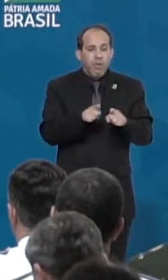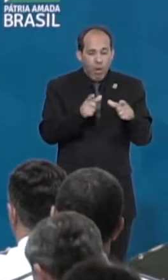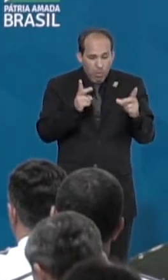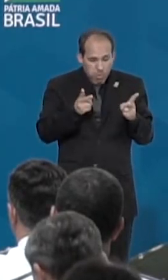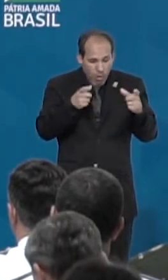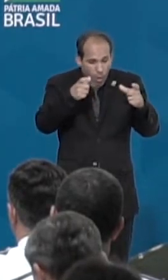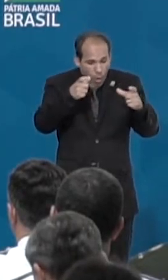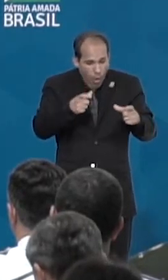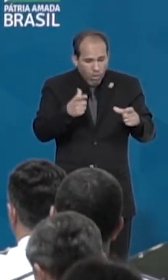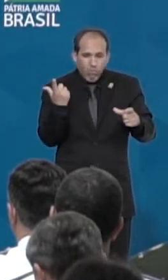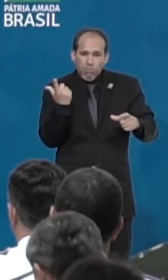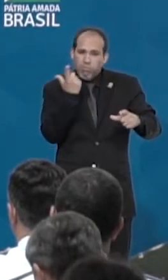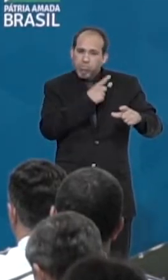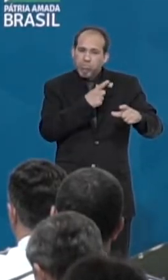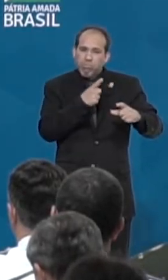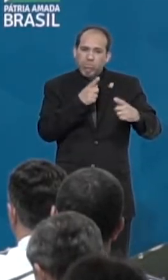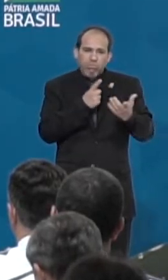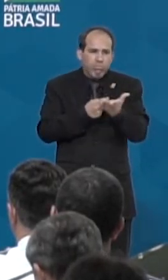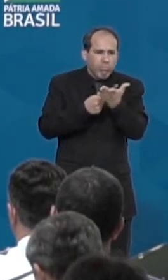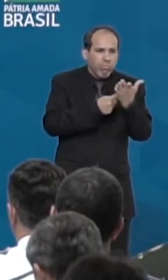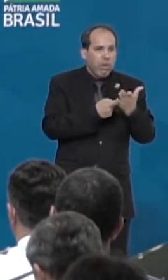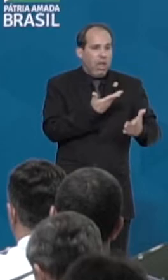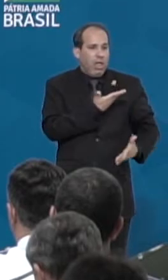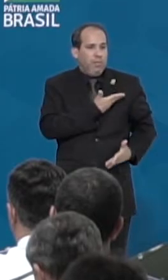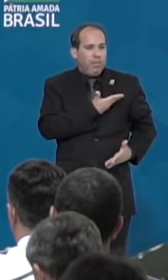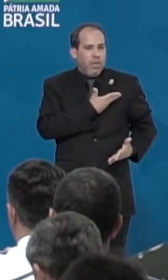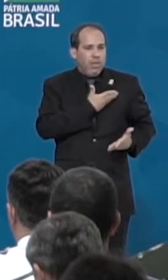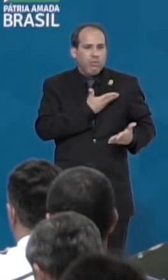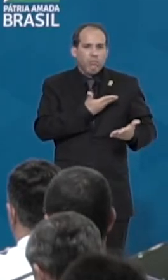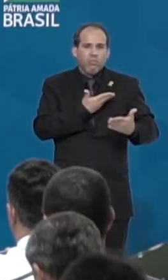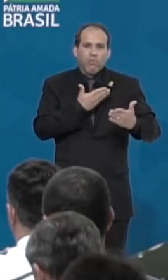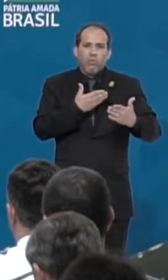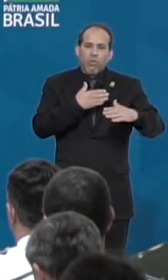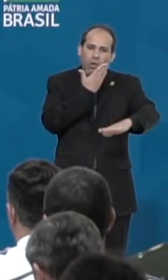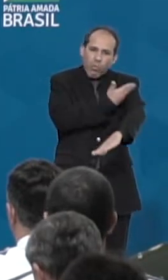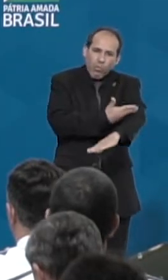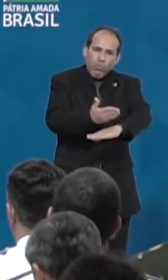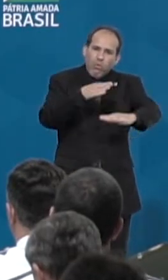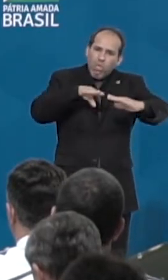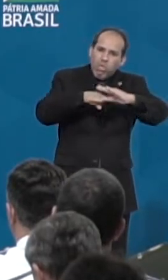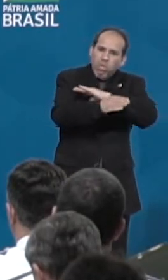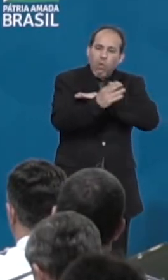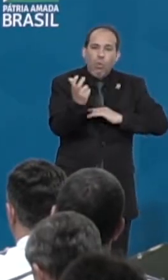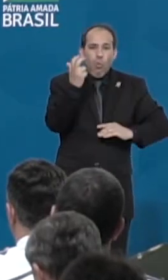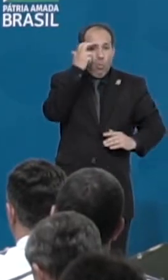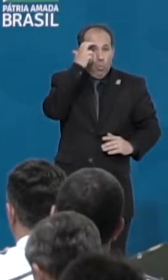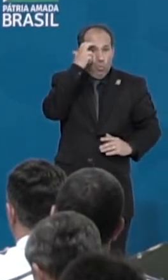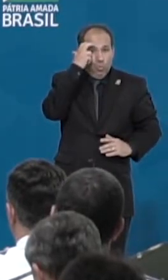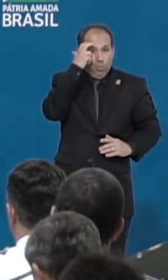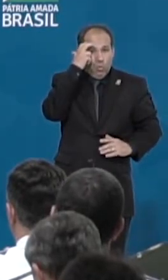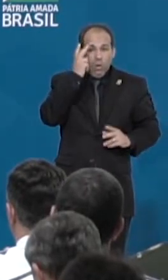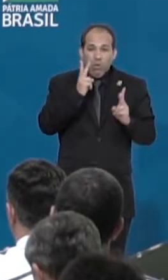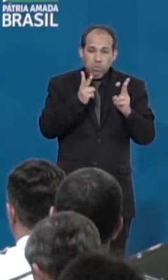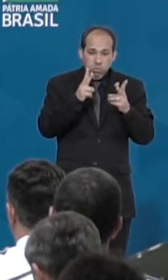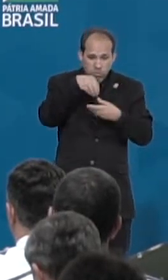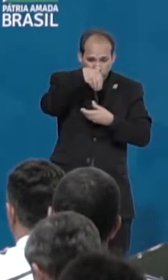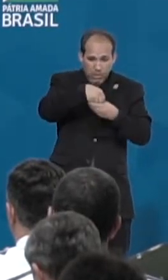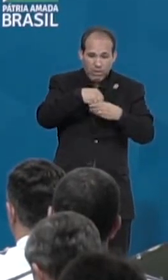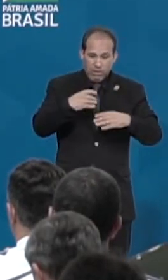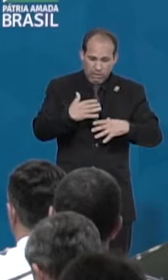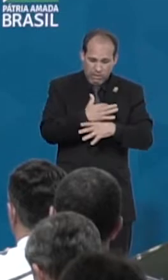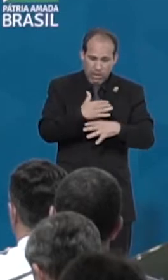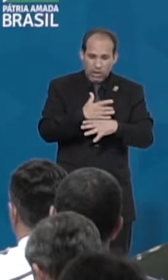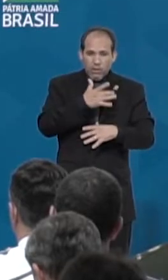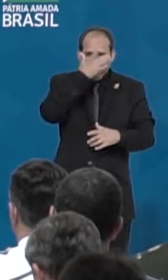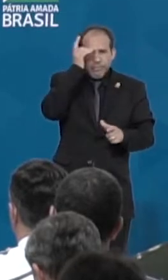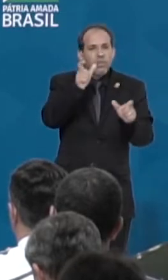É onde criam raízes, amizades, costumes e culturas. É nas nossas cidades